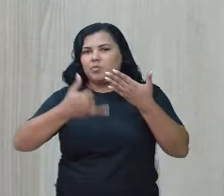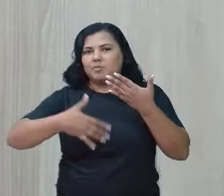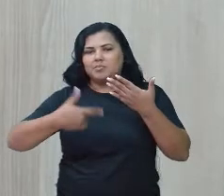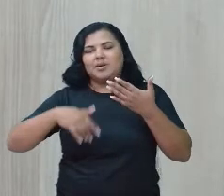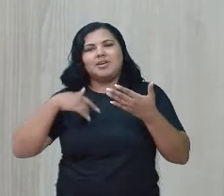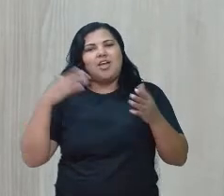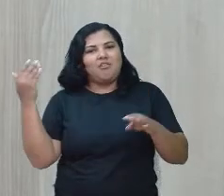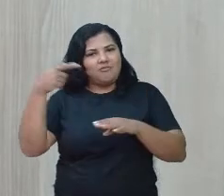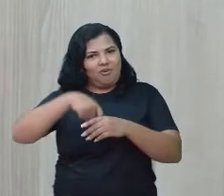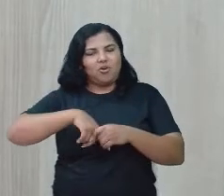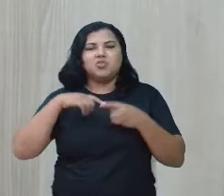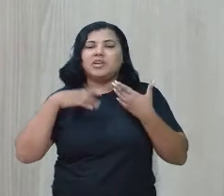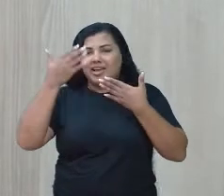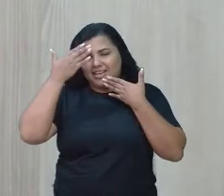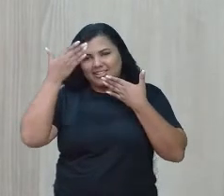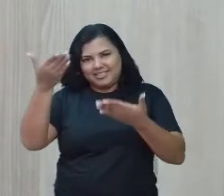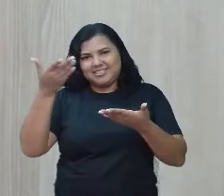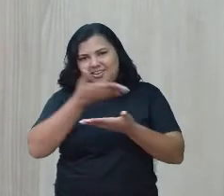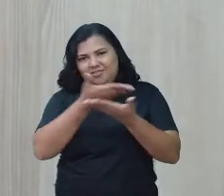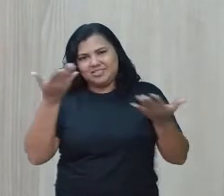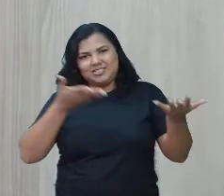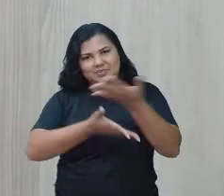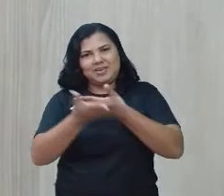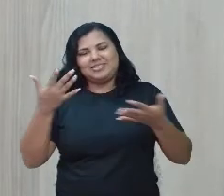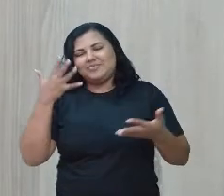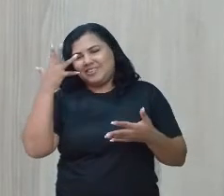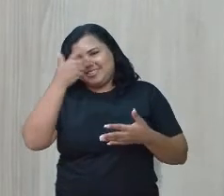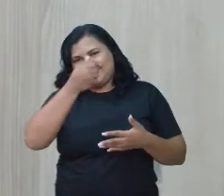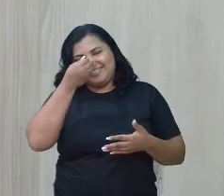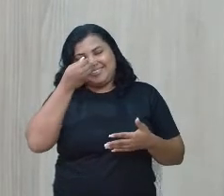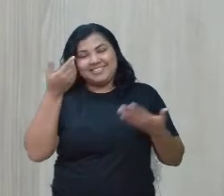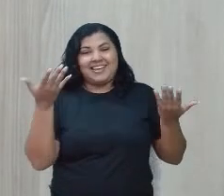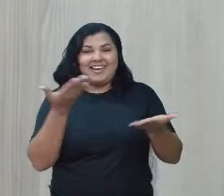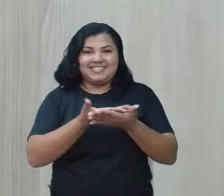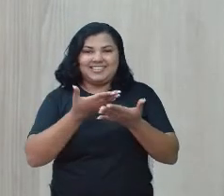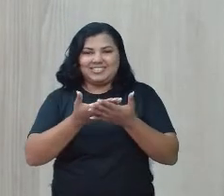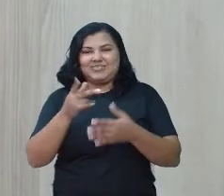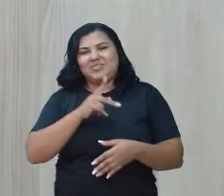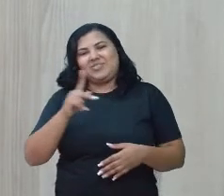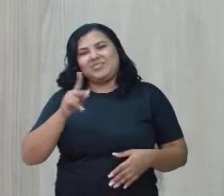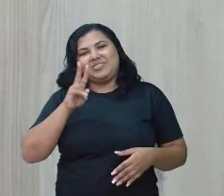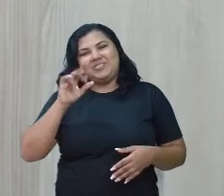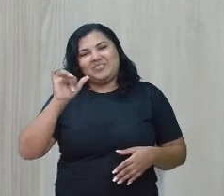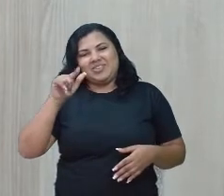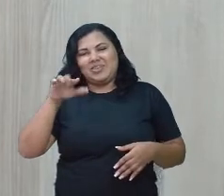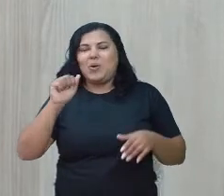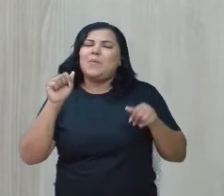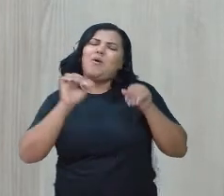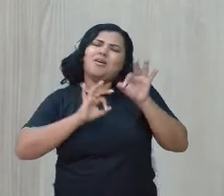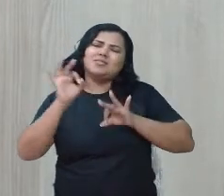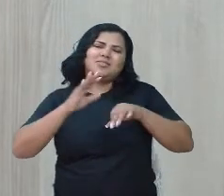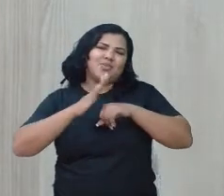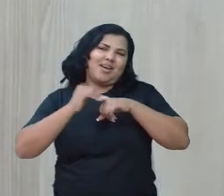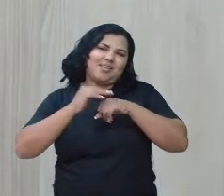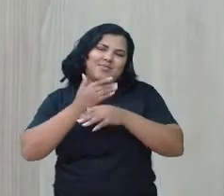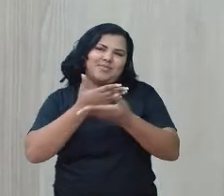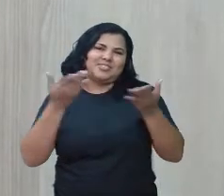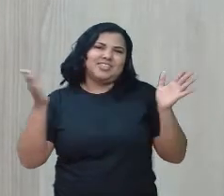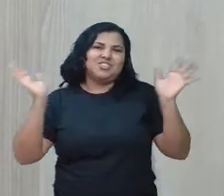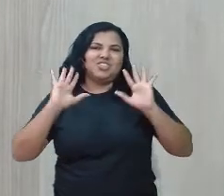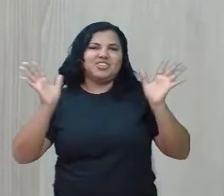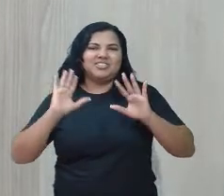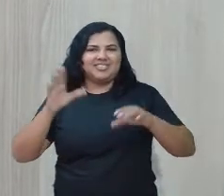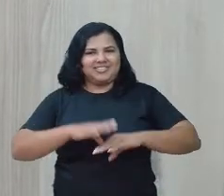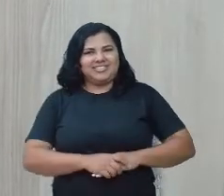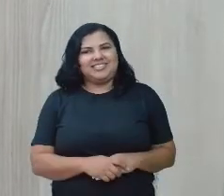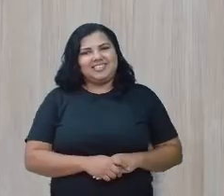coisa, eu venho. Agradecer a vocês essa participação linda. As aulas da professora Vilma preparadas com tanto carinho para vocês. Então, tchau, tchau,